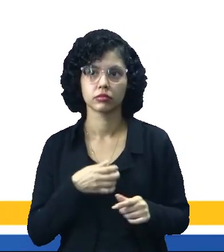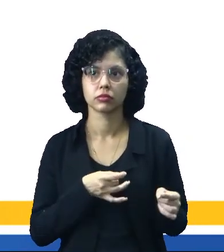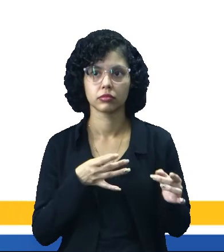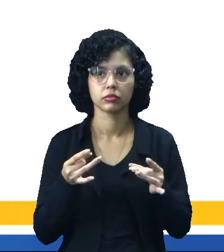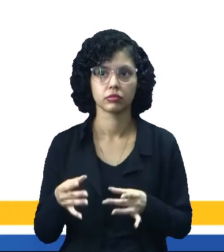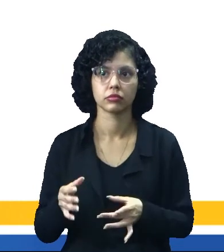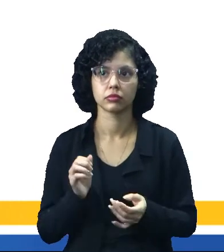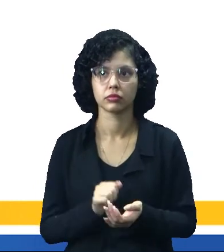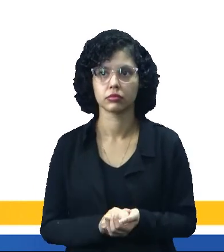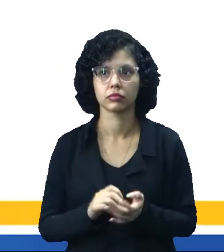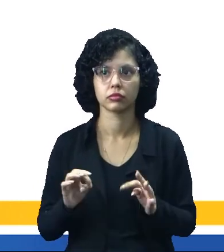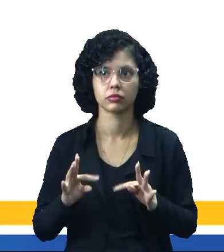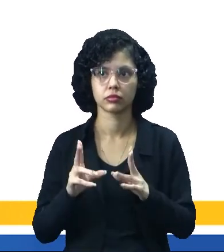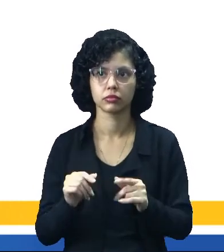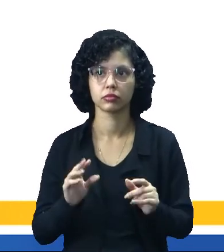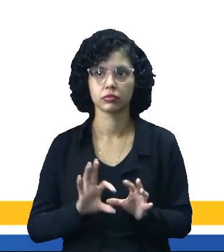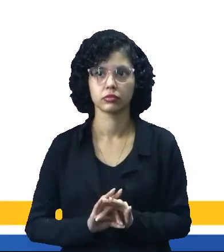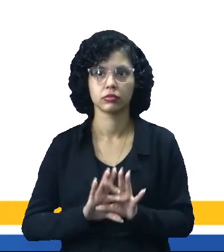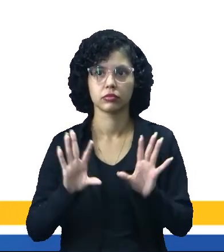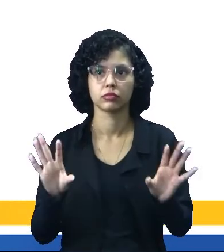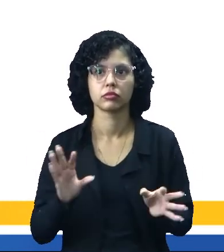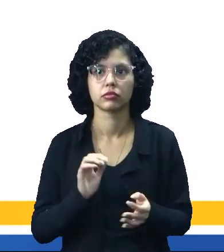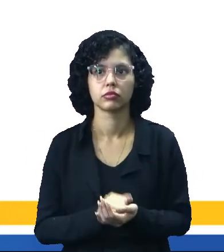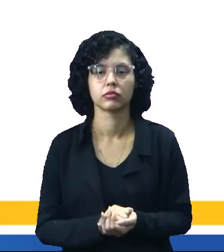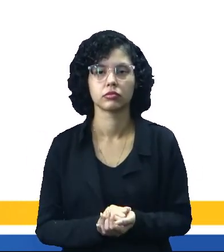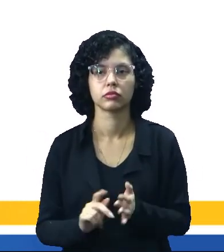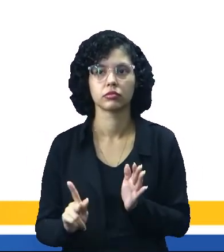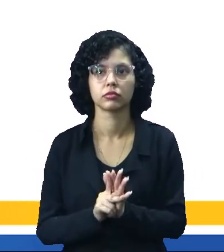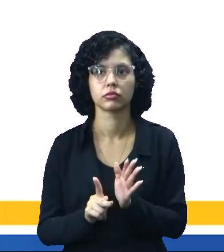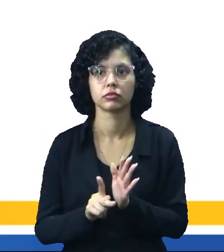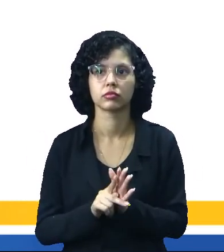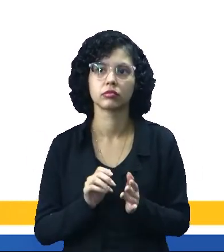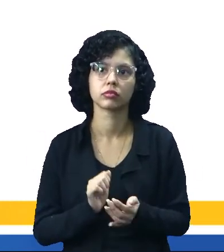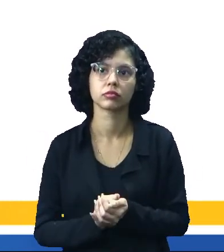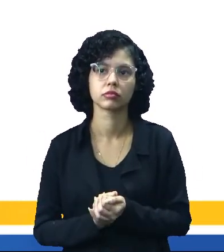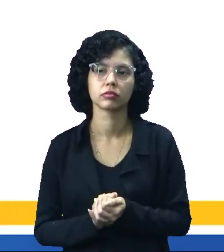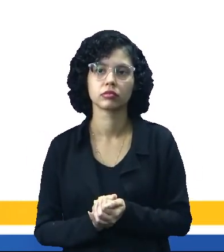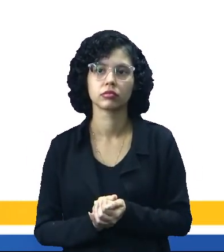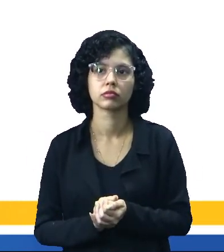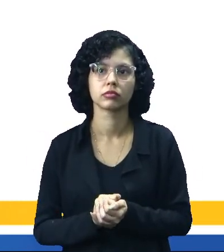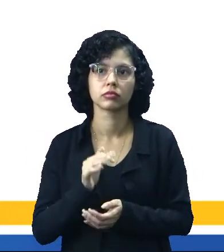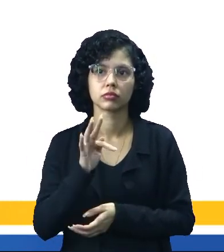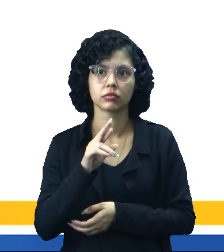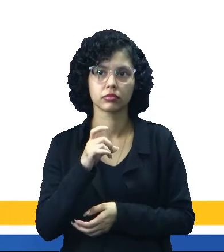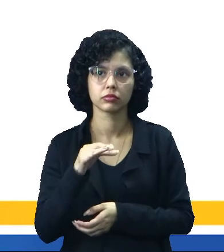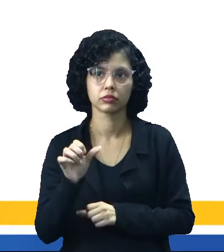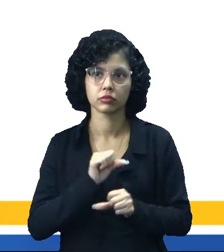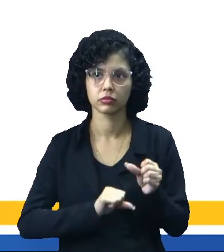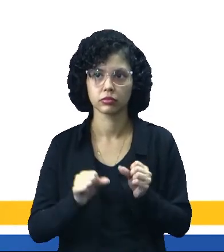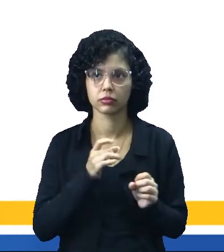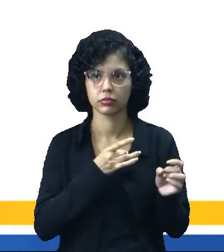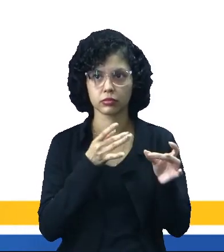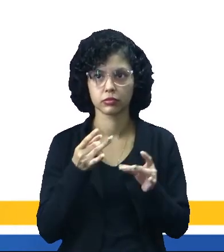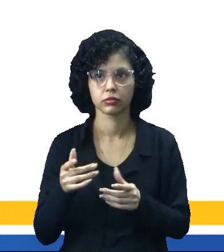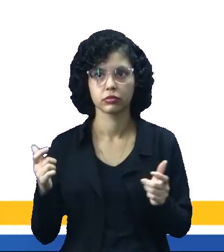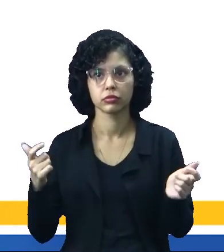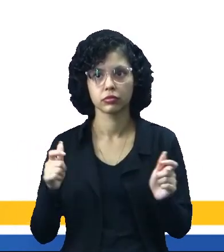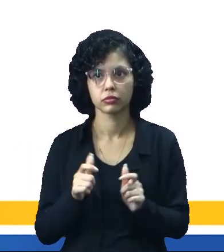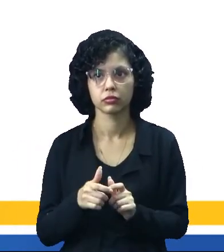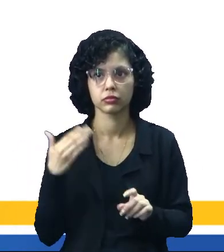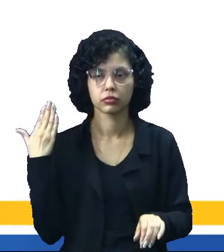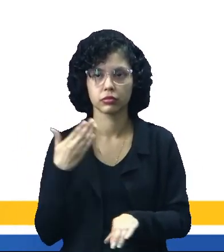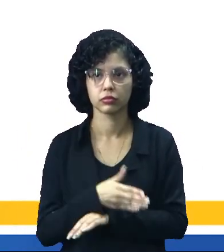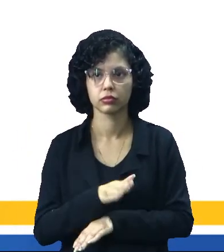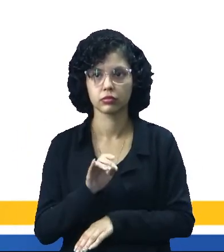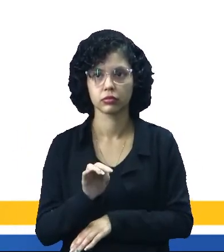A economia de mercado prega a total liberdade de seus participantes para o fluxo de trocas de mercadorias e o mínimo